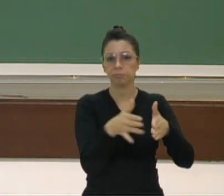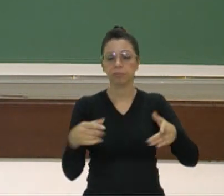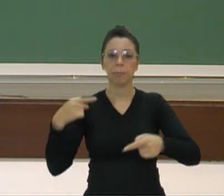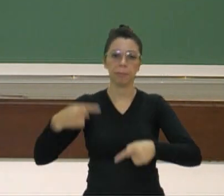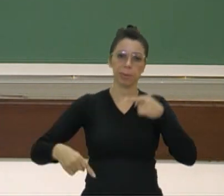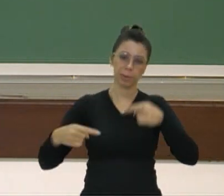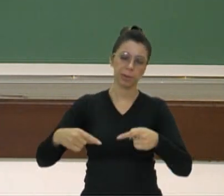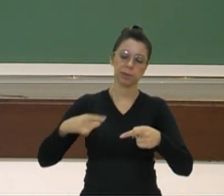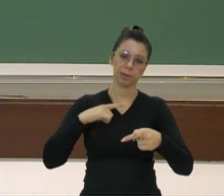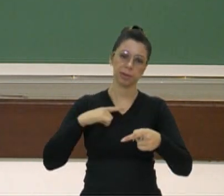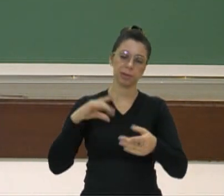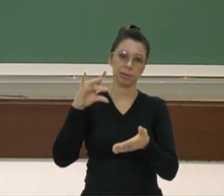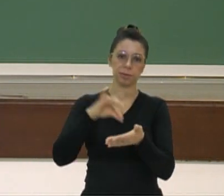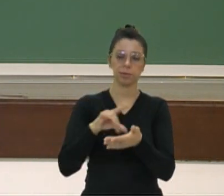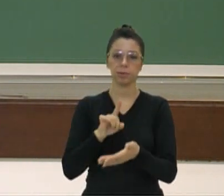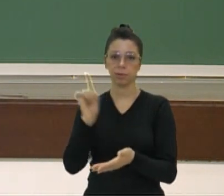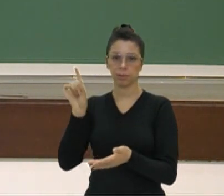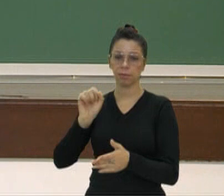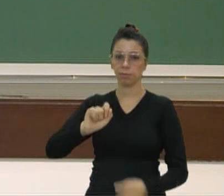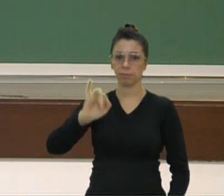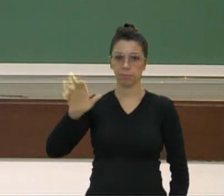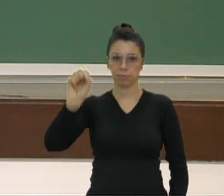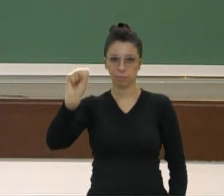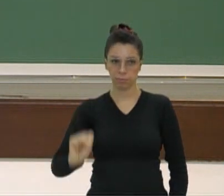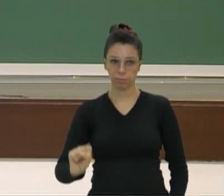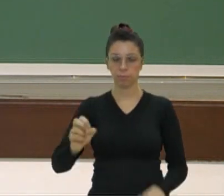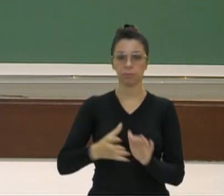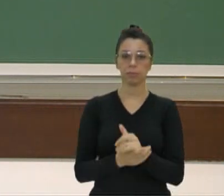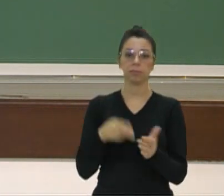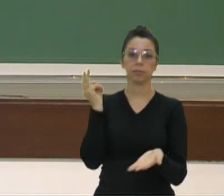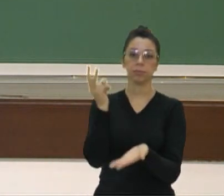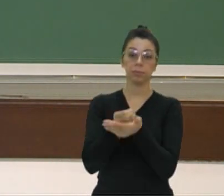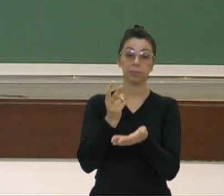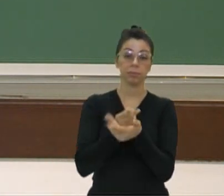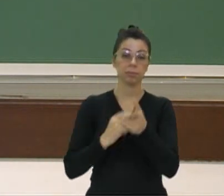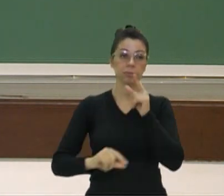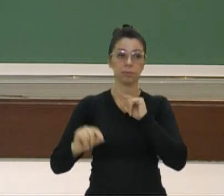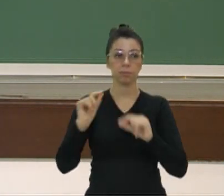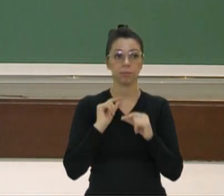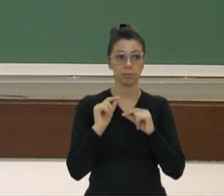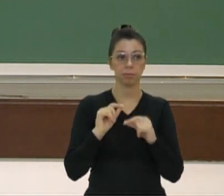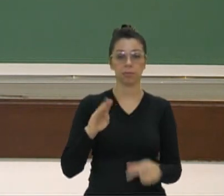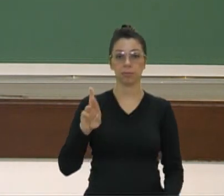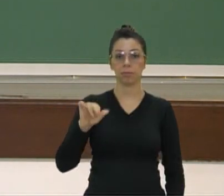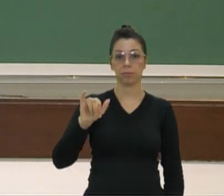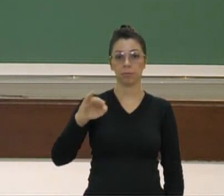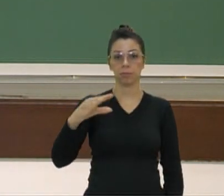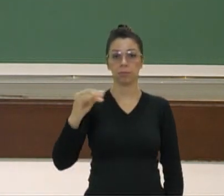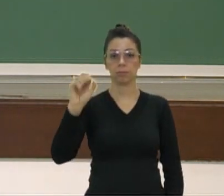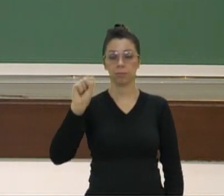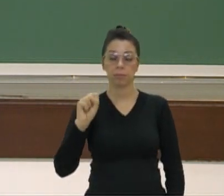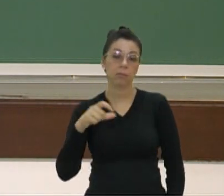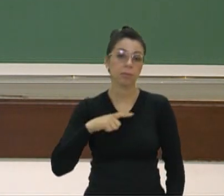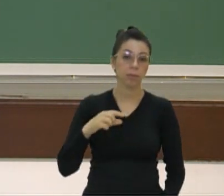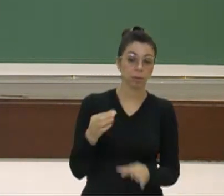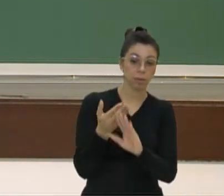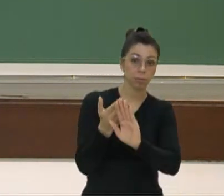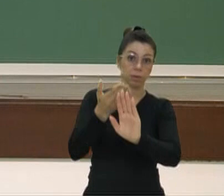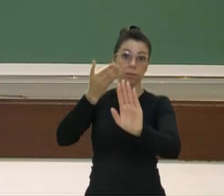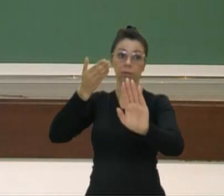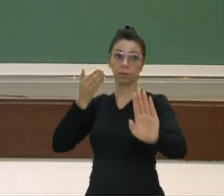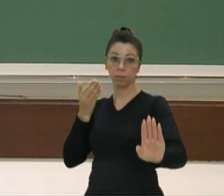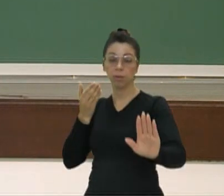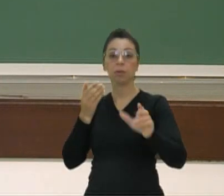política que existia na África do Sul. Na continuação, falando sobre, deixei bem distante de